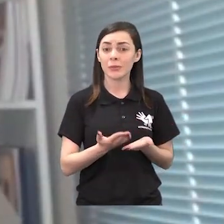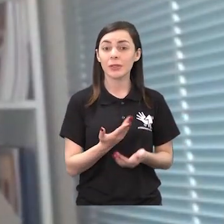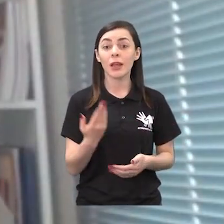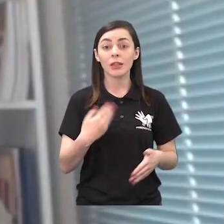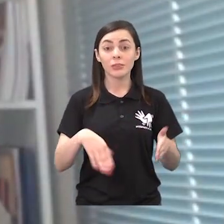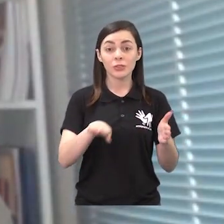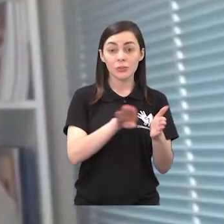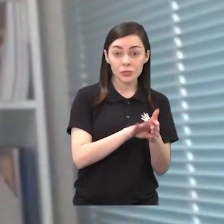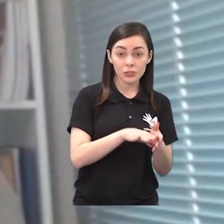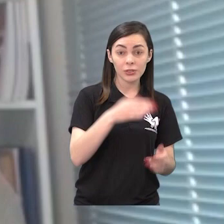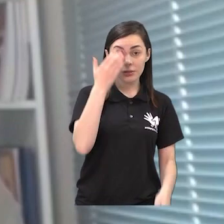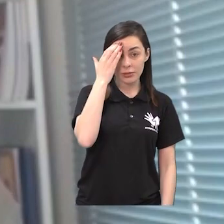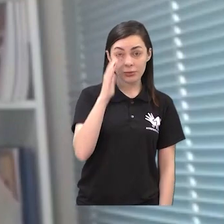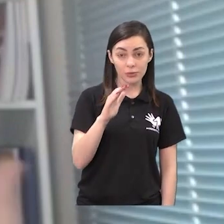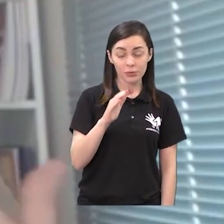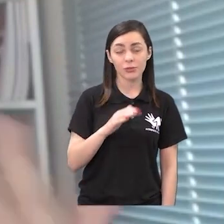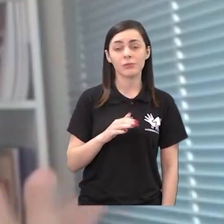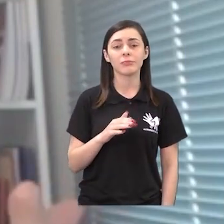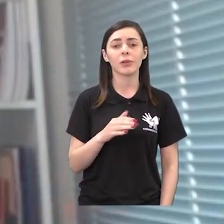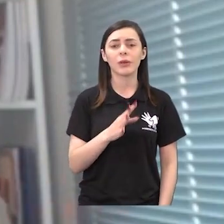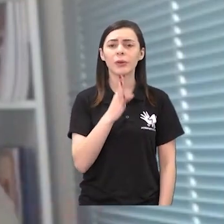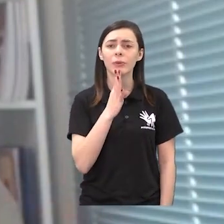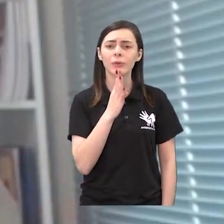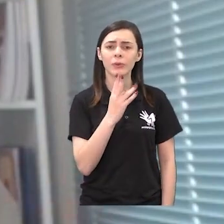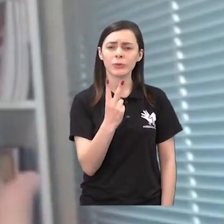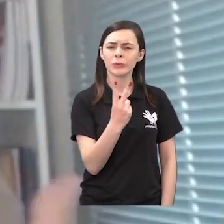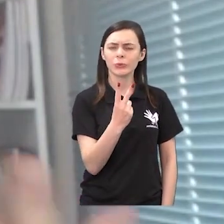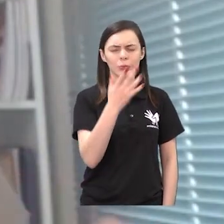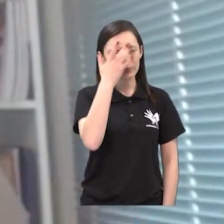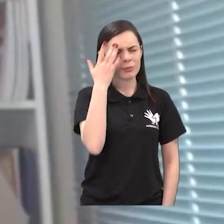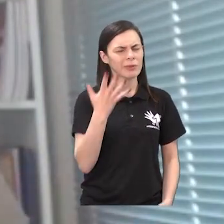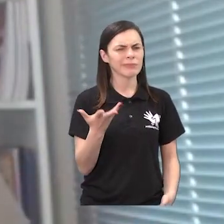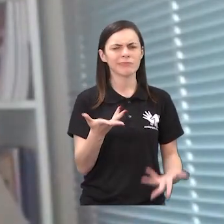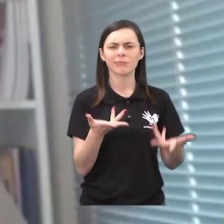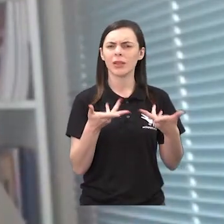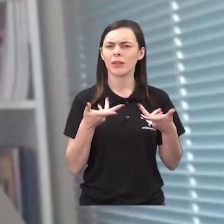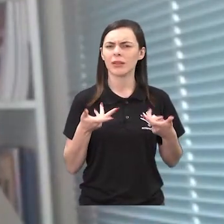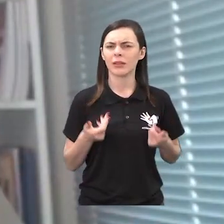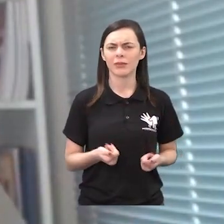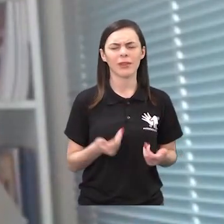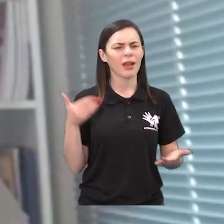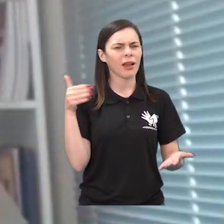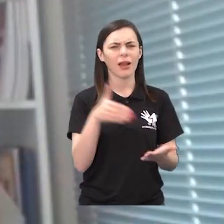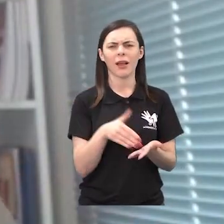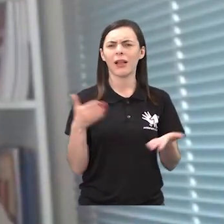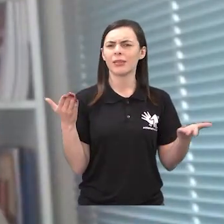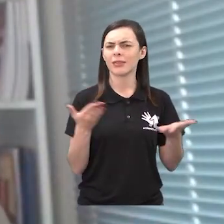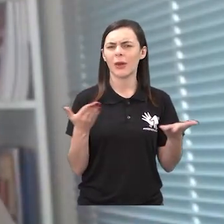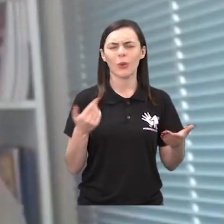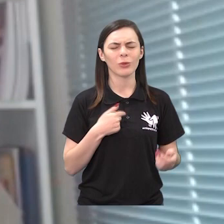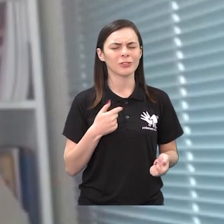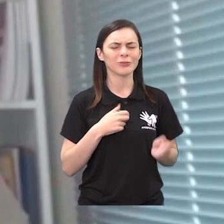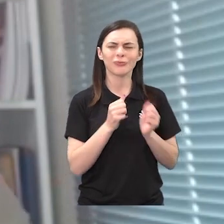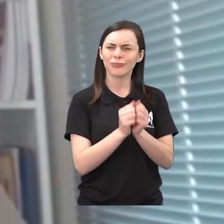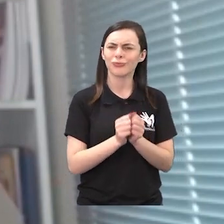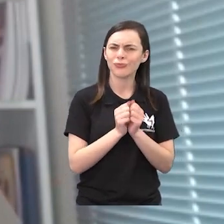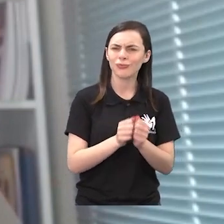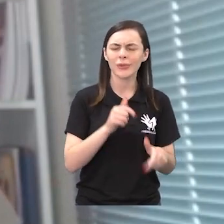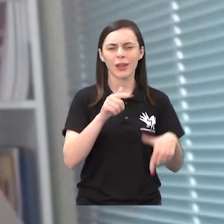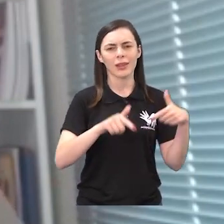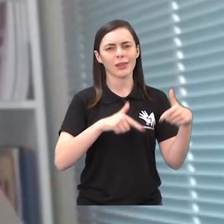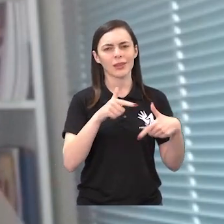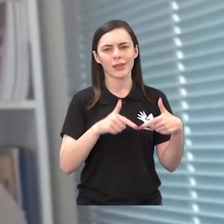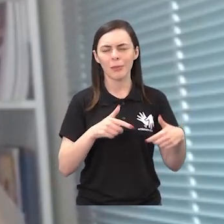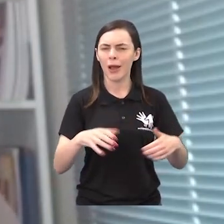cheguei em Curitiba, eu conheci duas pessoas maravilhosas que são até hoje os meus companheiros